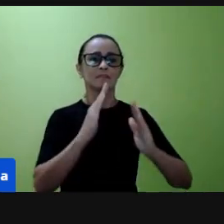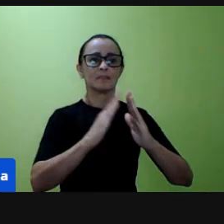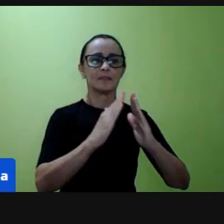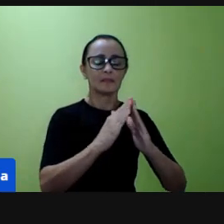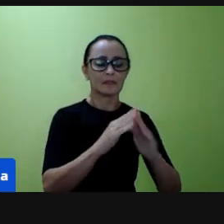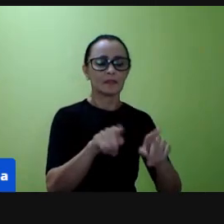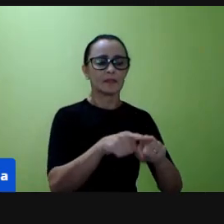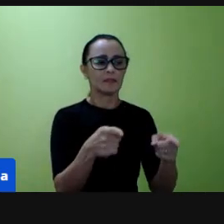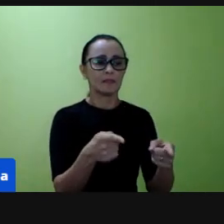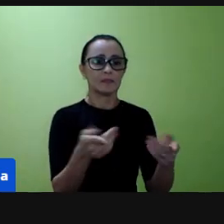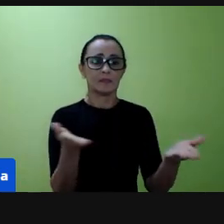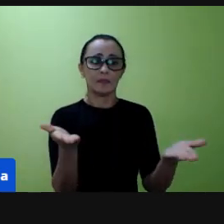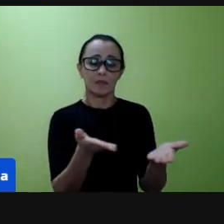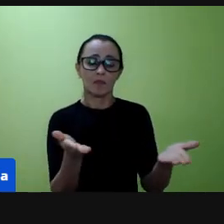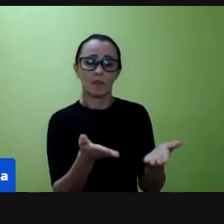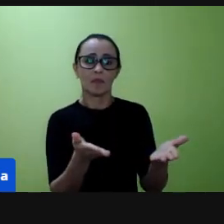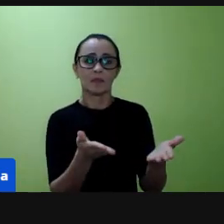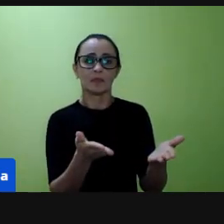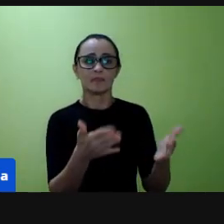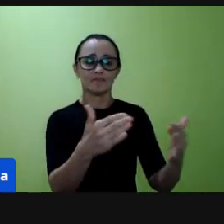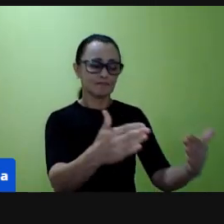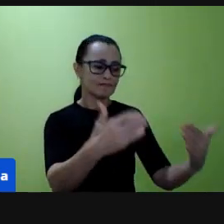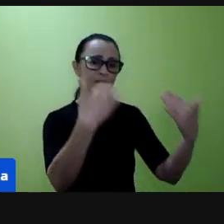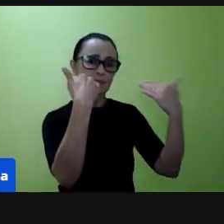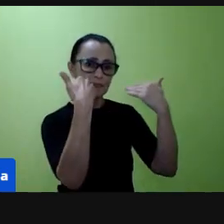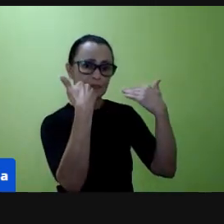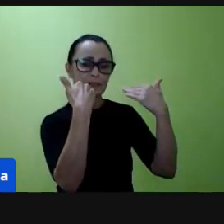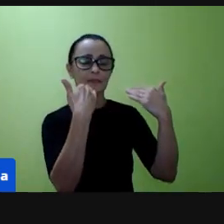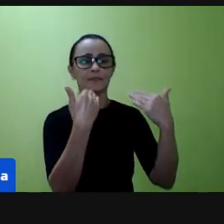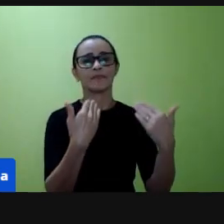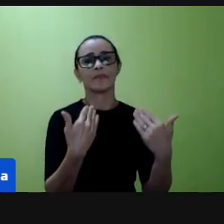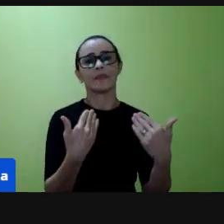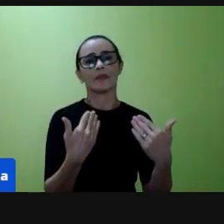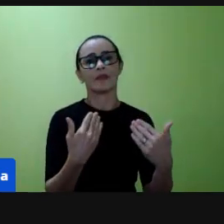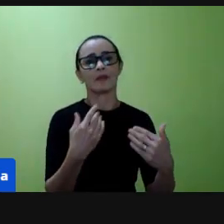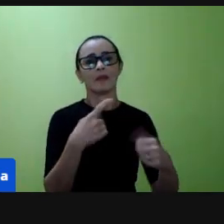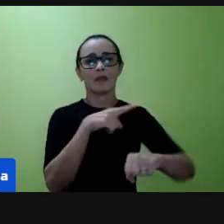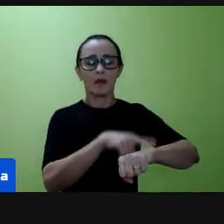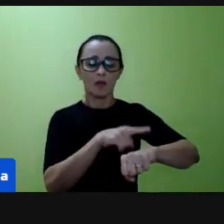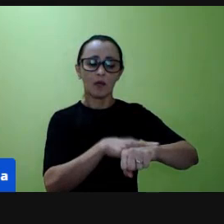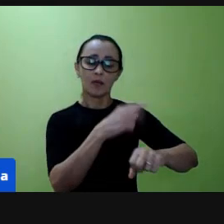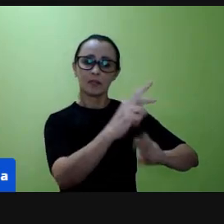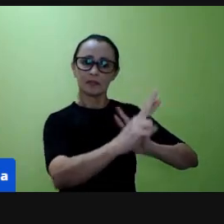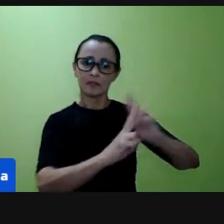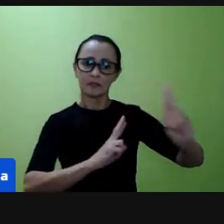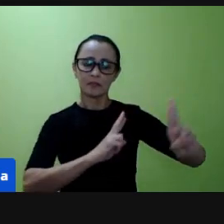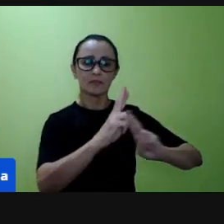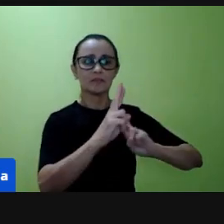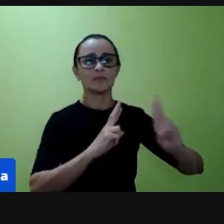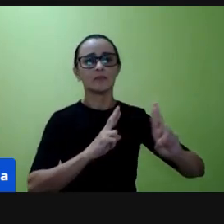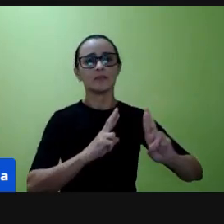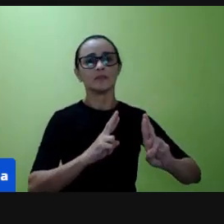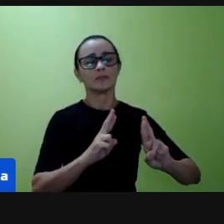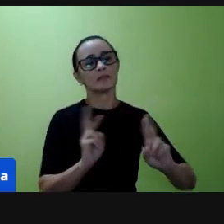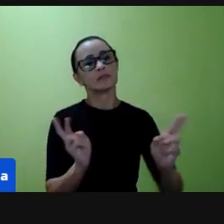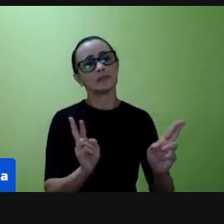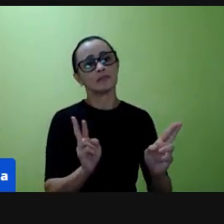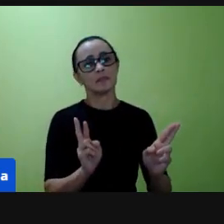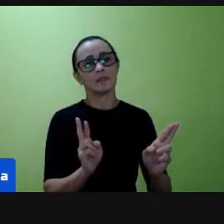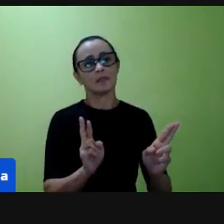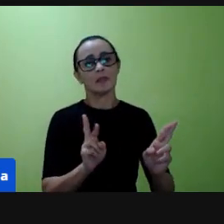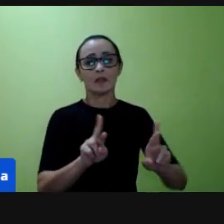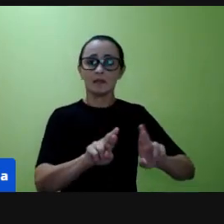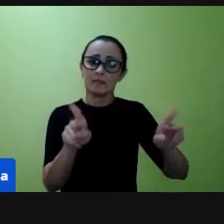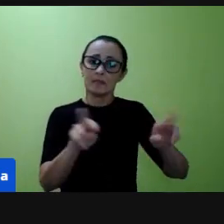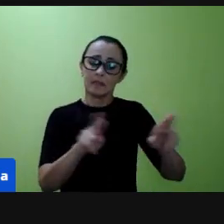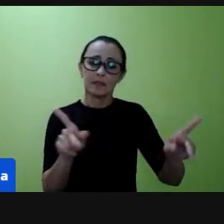momento. O tempo que ele vai me responder pode ser o tempo simultâneo da aula, mas pode ser à noite, pode